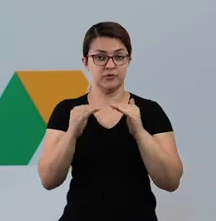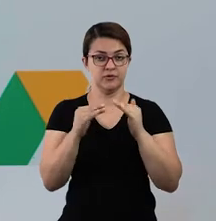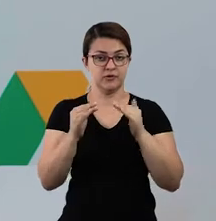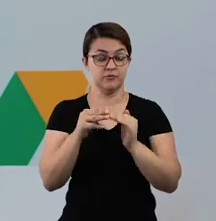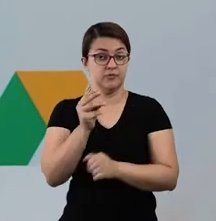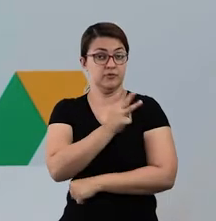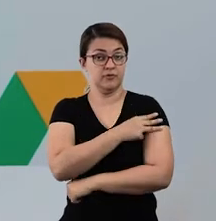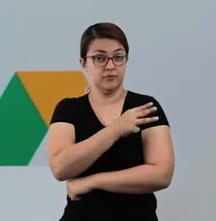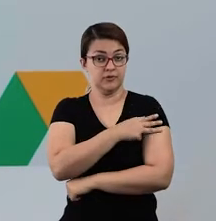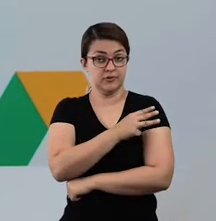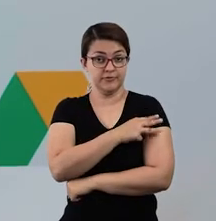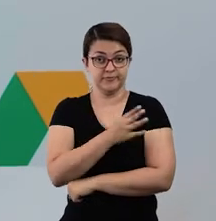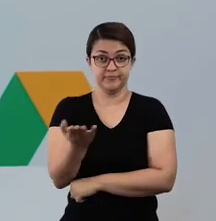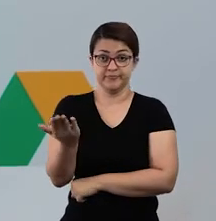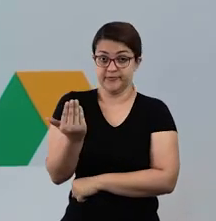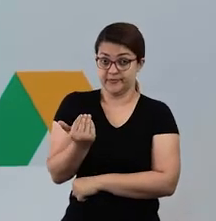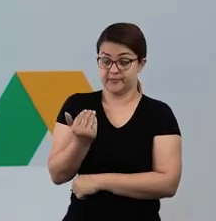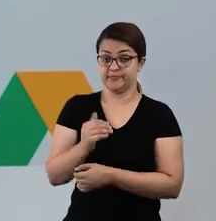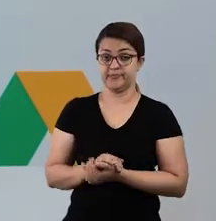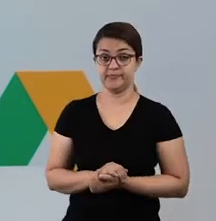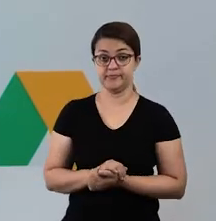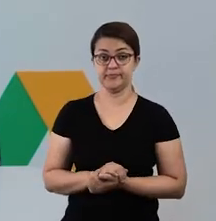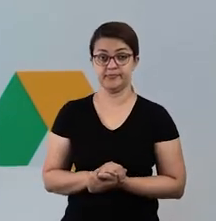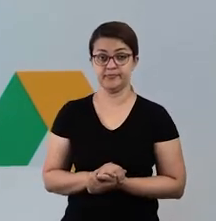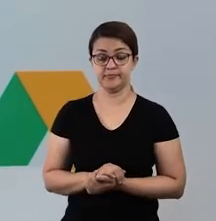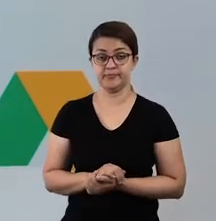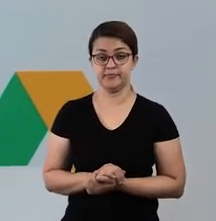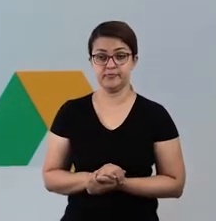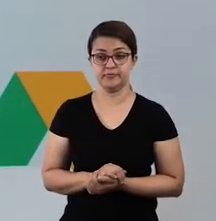terceiro ano do Ensino Fundamental. Vamos lá?